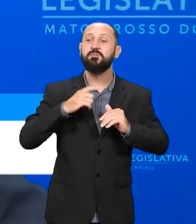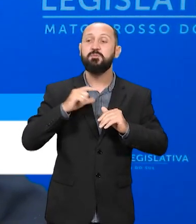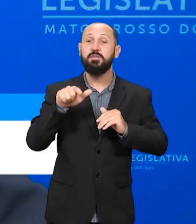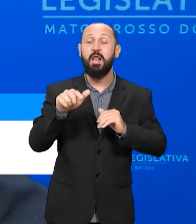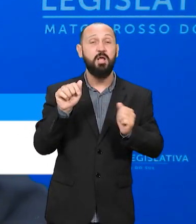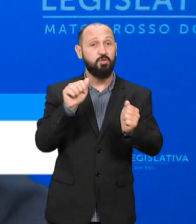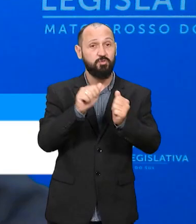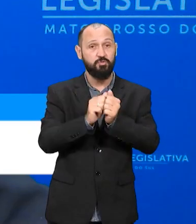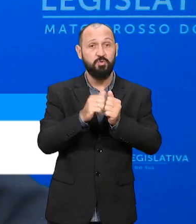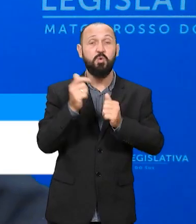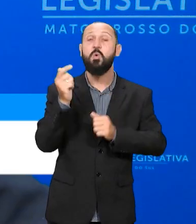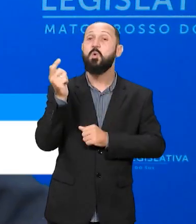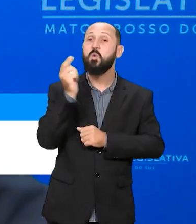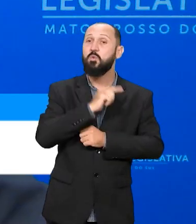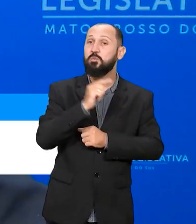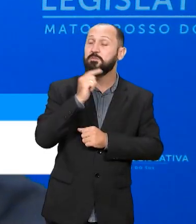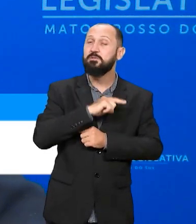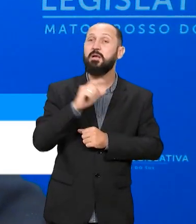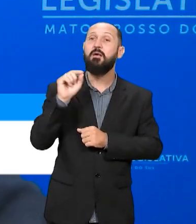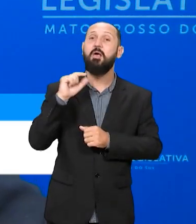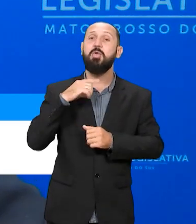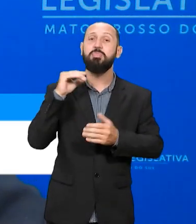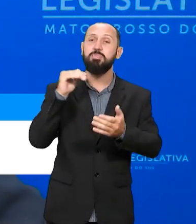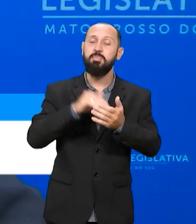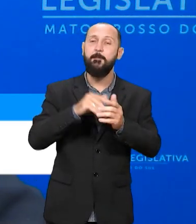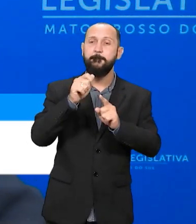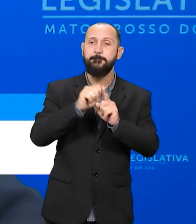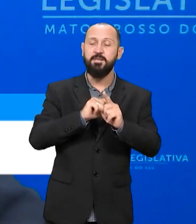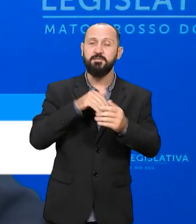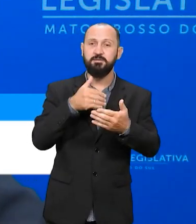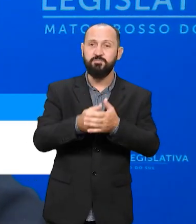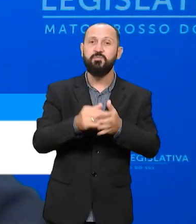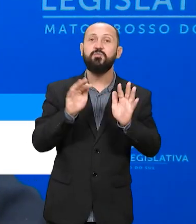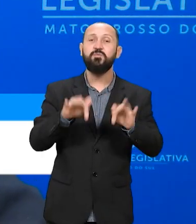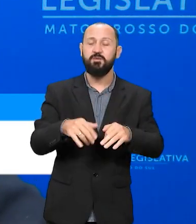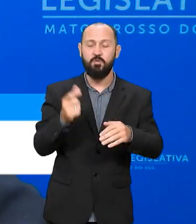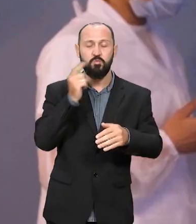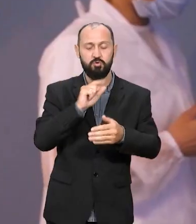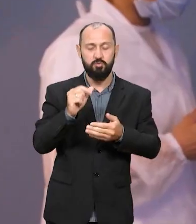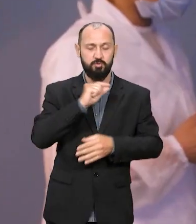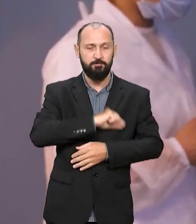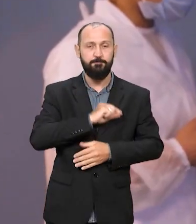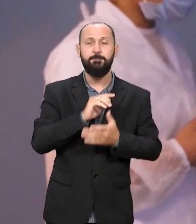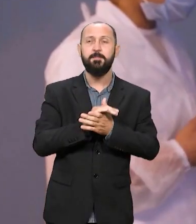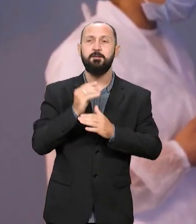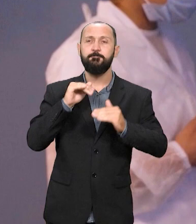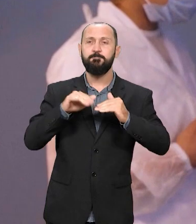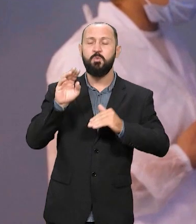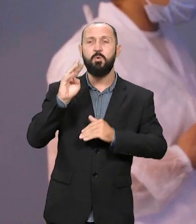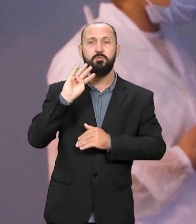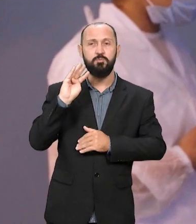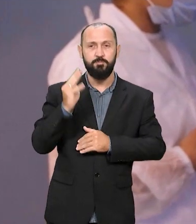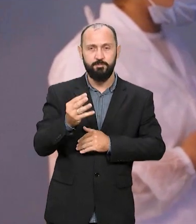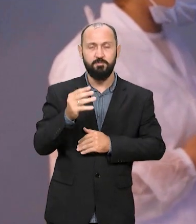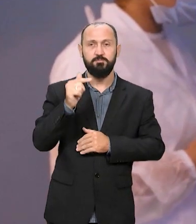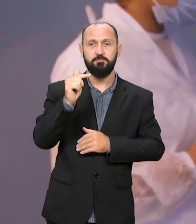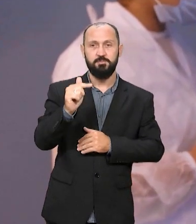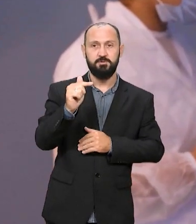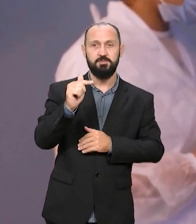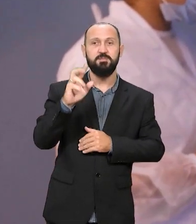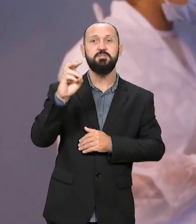servidor que está lá na ponta ele possa até o final do mês receber esse dinheiro o piso previsto na lei é